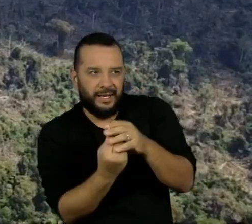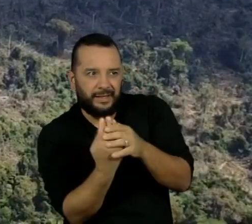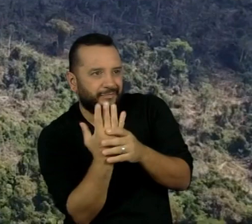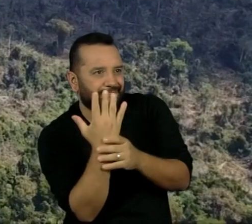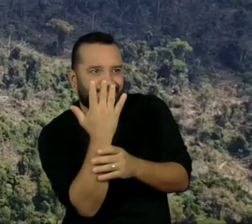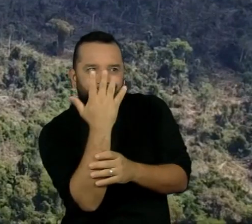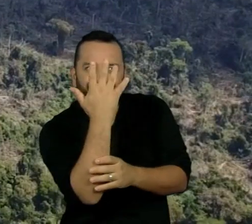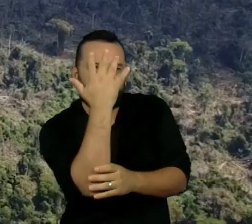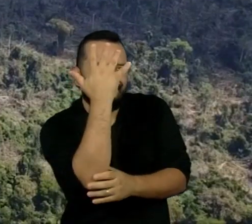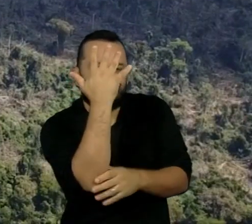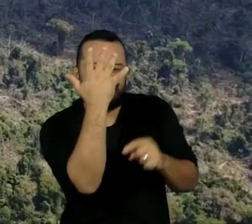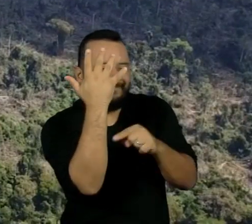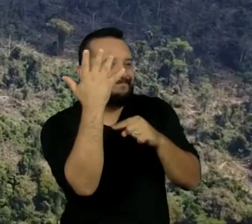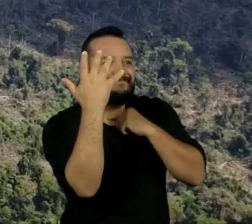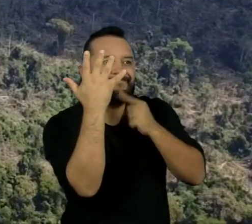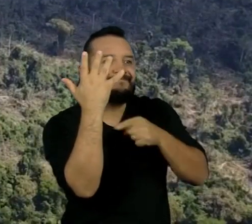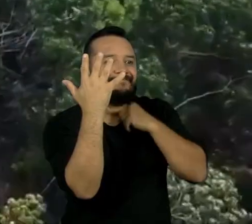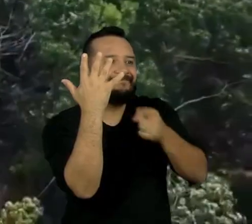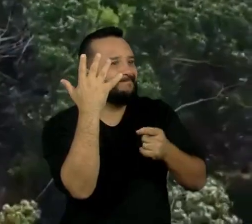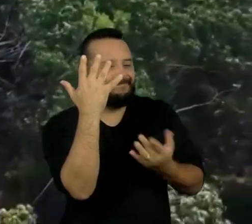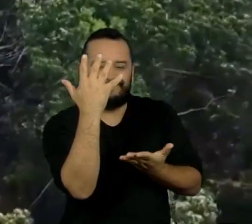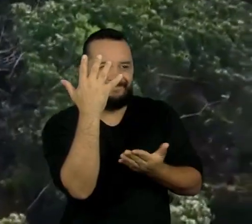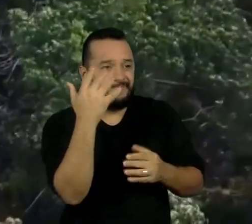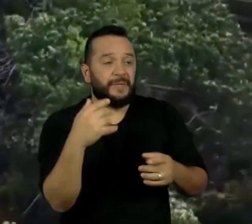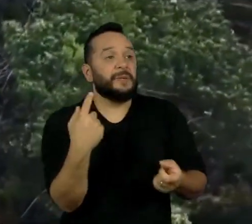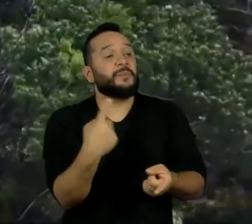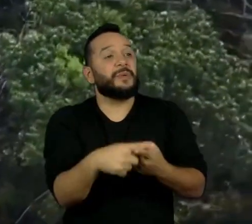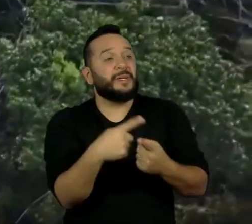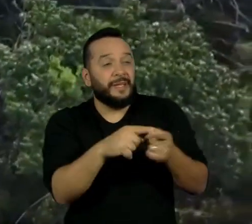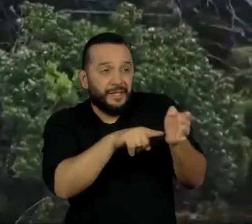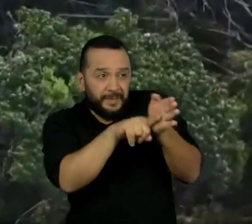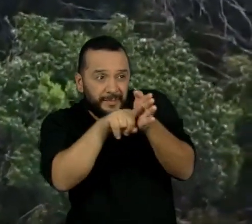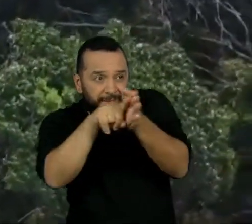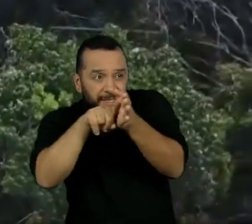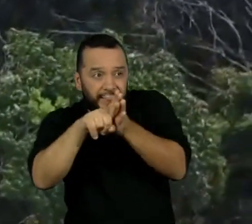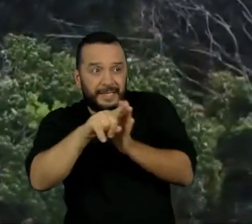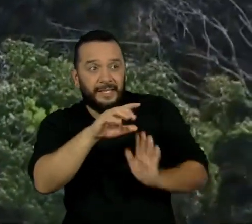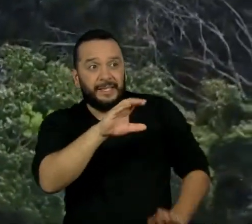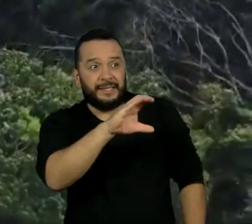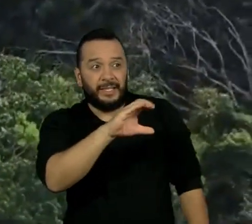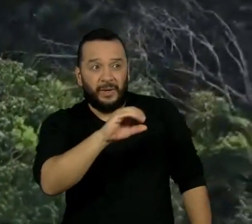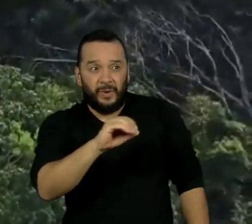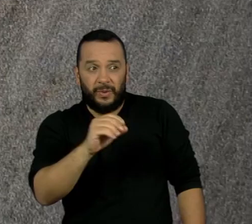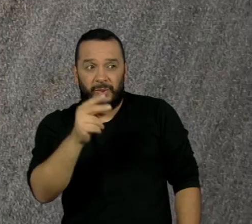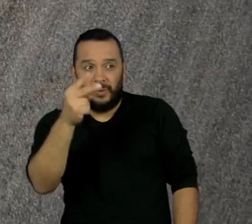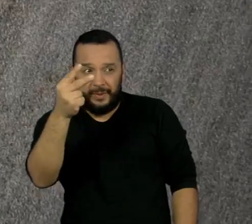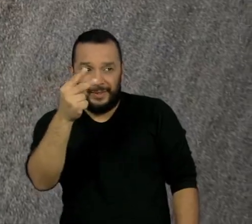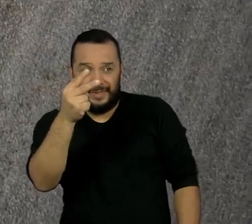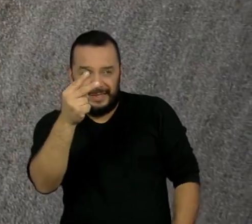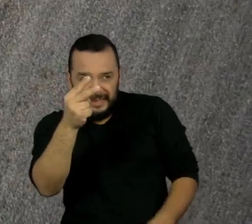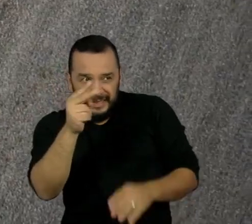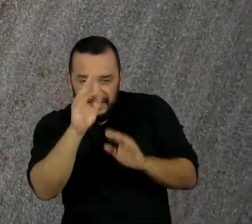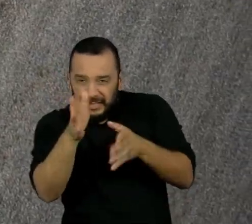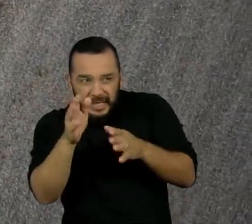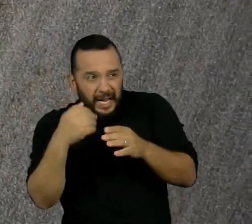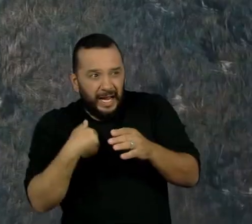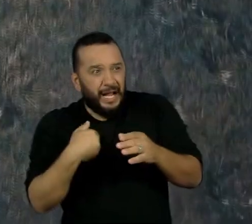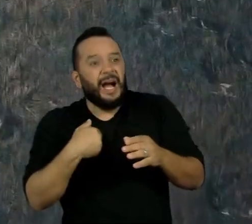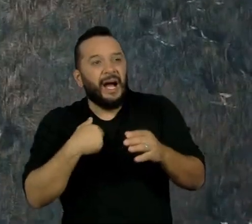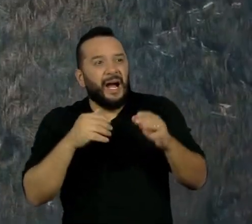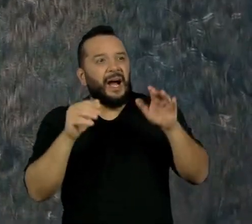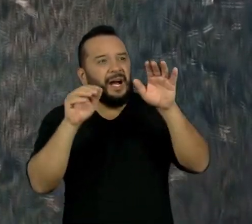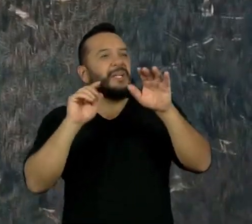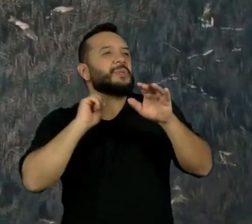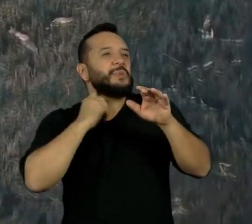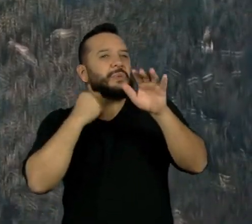calcula o balanço de carbono da floresta, de áreas de floresta, já tem mais perda do que absorção